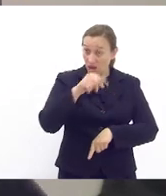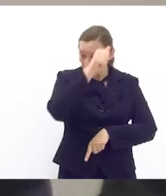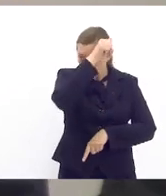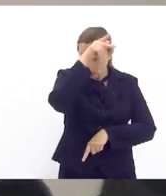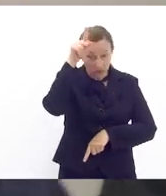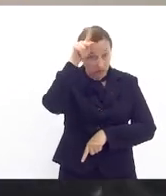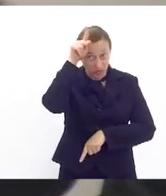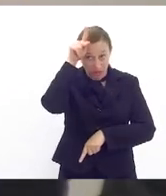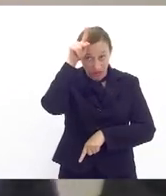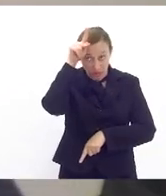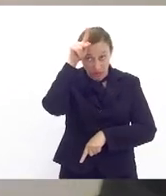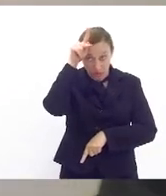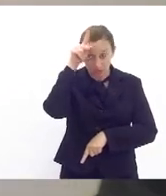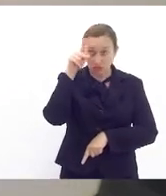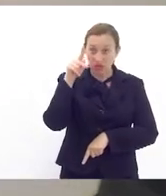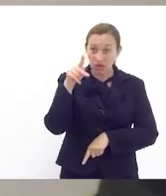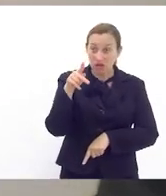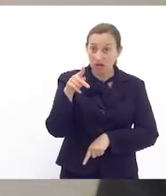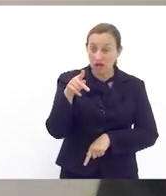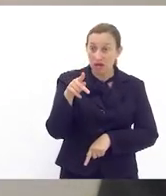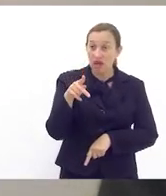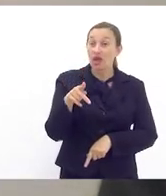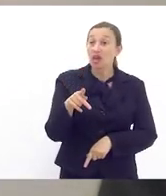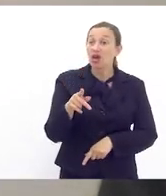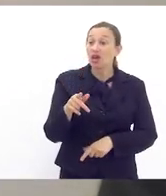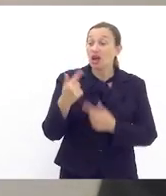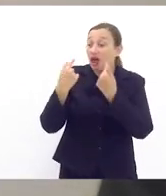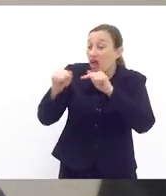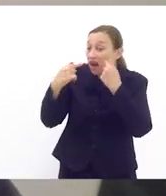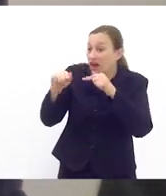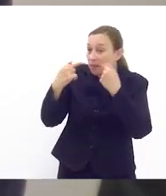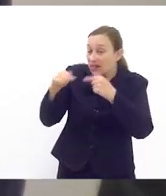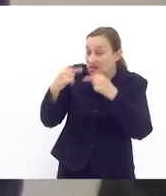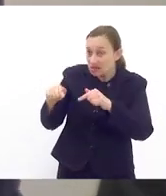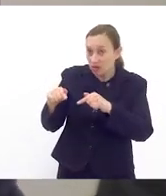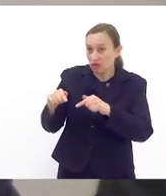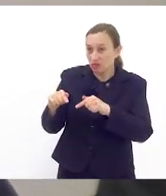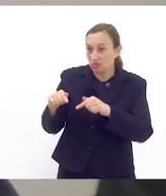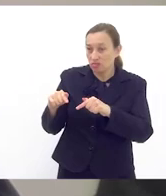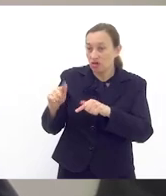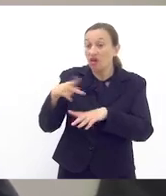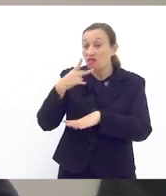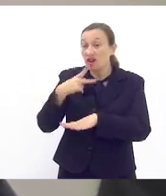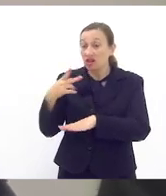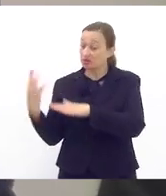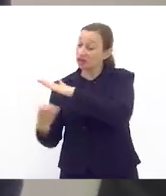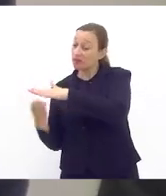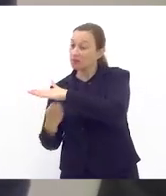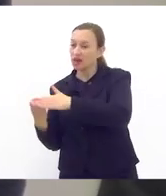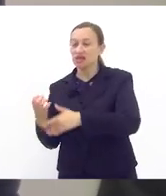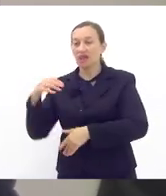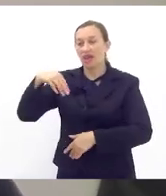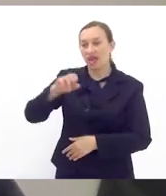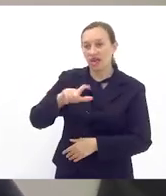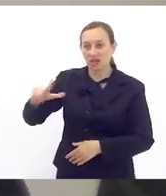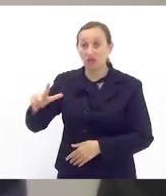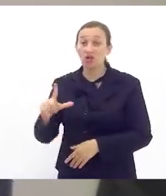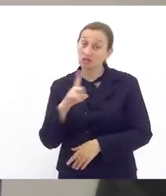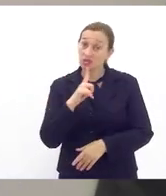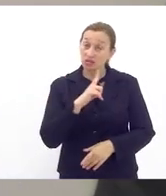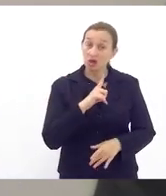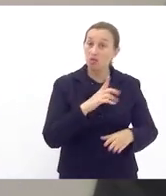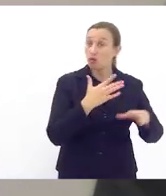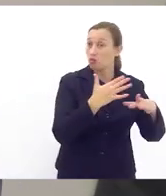Paraty era burdoada na Ênio porque você tem uma cidade que é um patrimônio Mundial